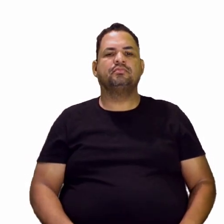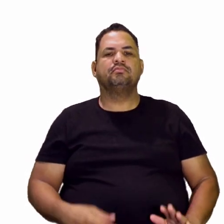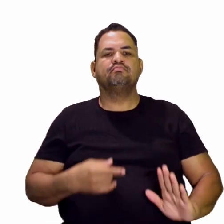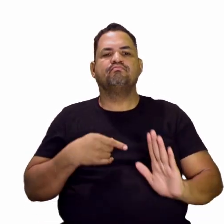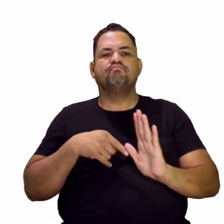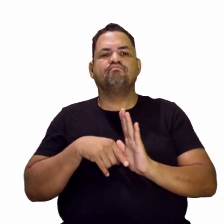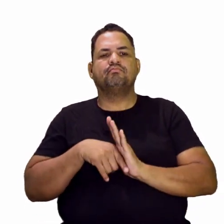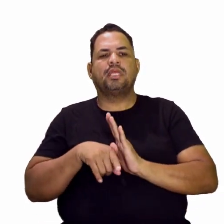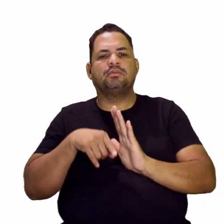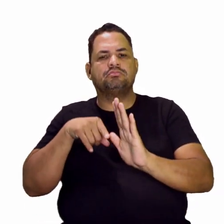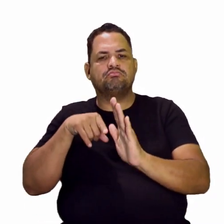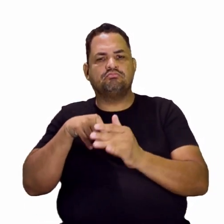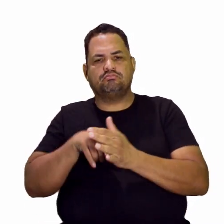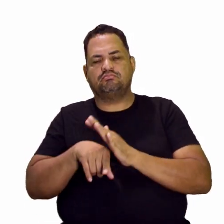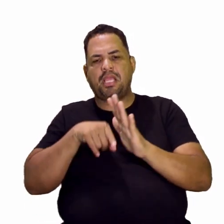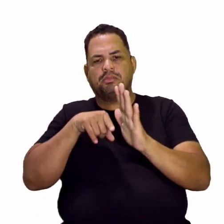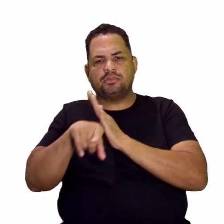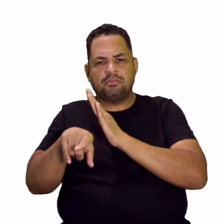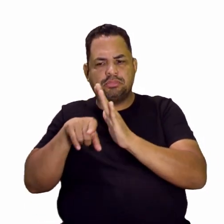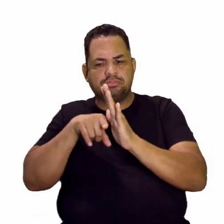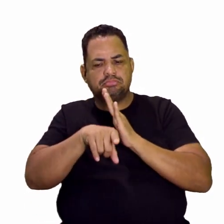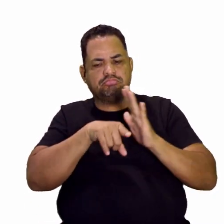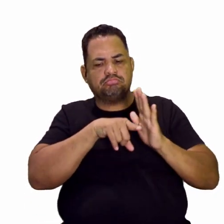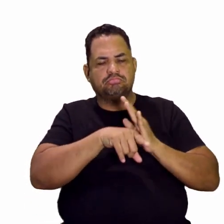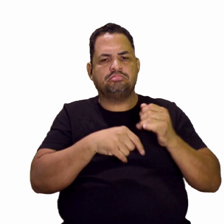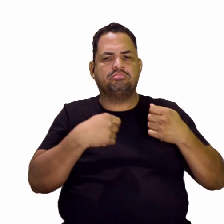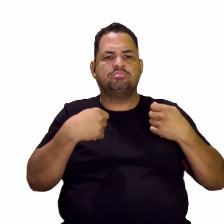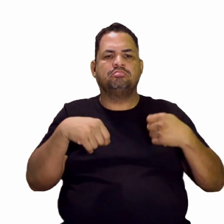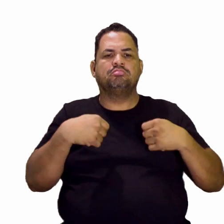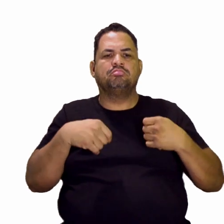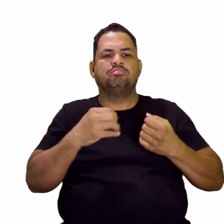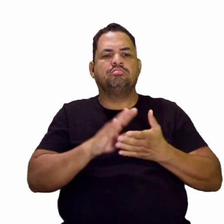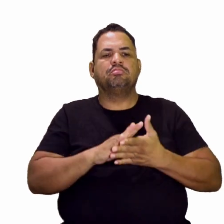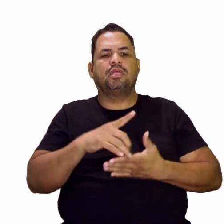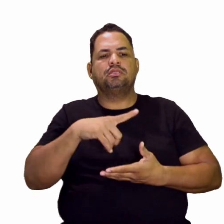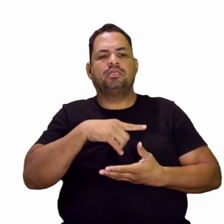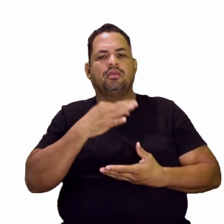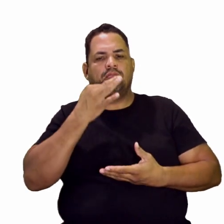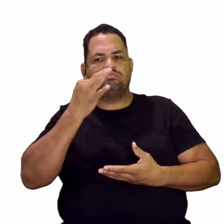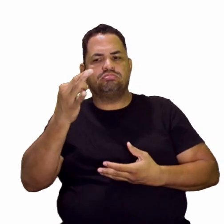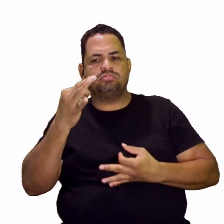Questionar é necessário para levantar uma hipótese.